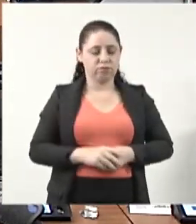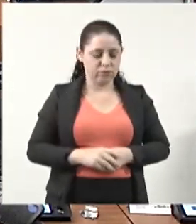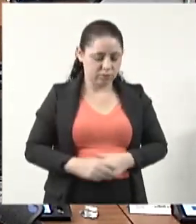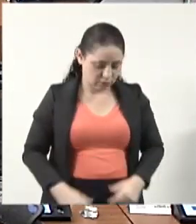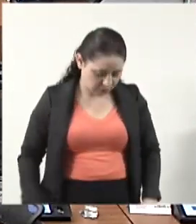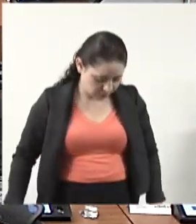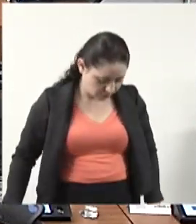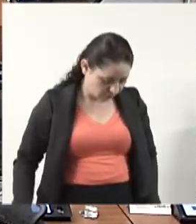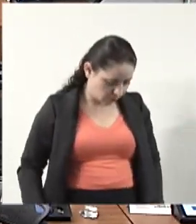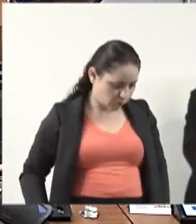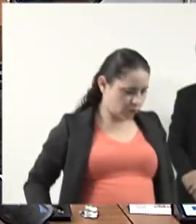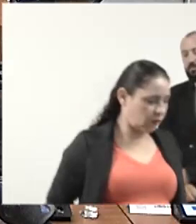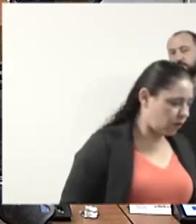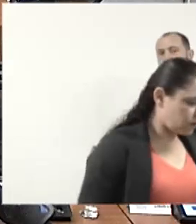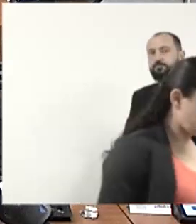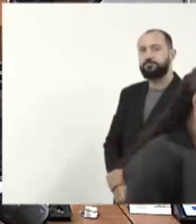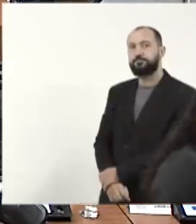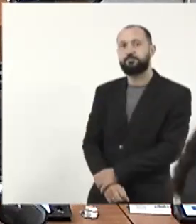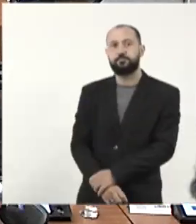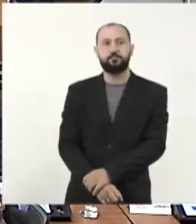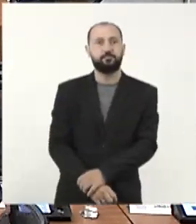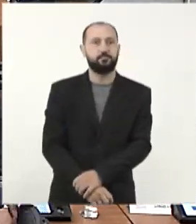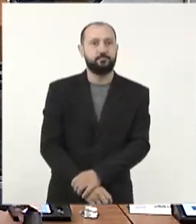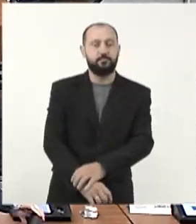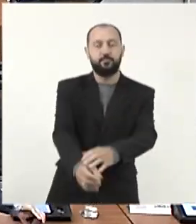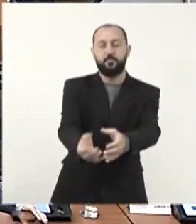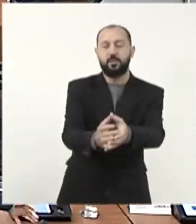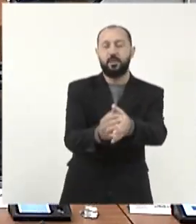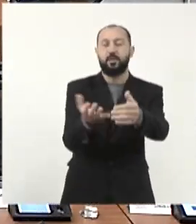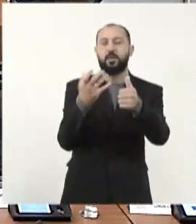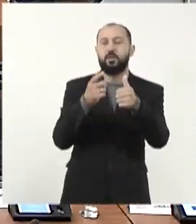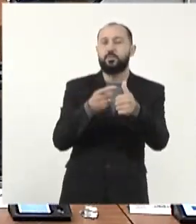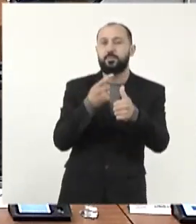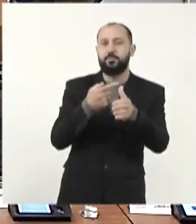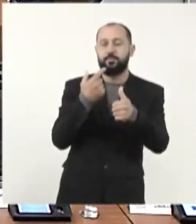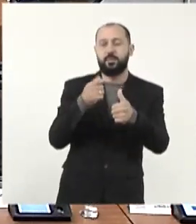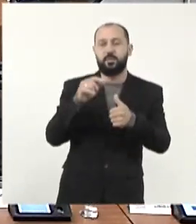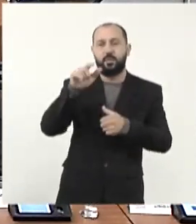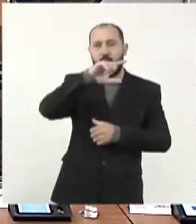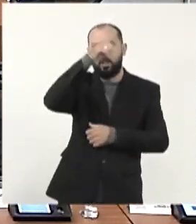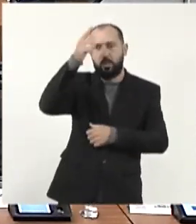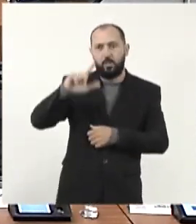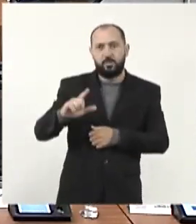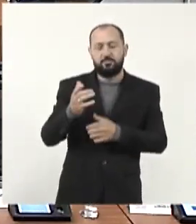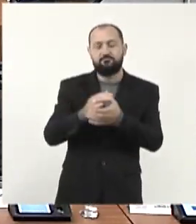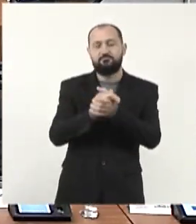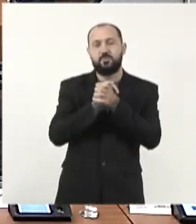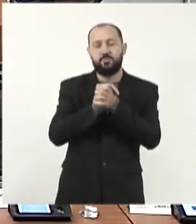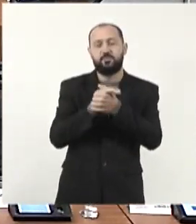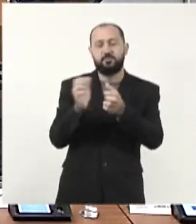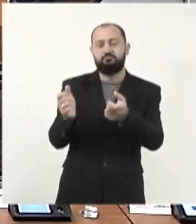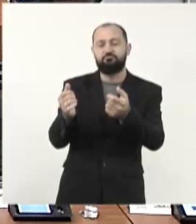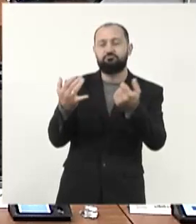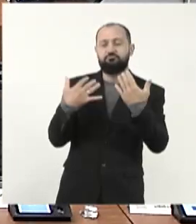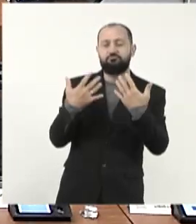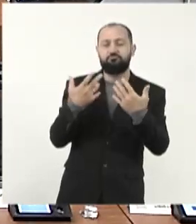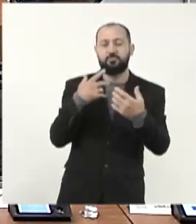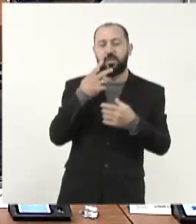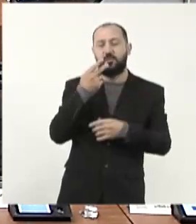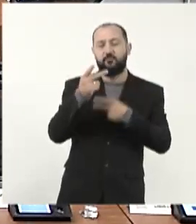Quero aqui também, primeiro, Luísa, te parabenizar por essa aula. Enquanto você ia falando, eu ia